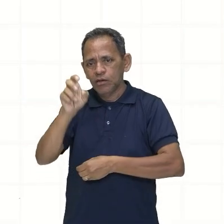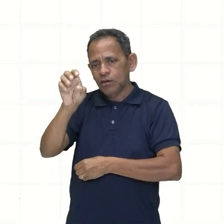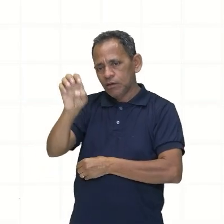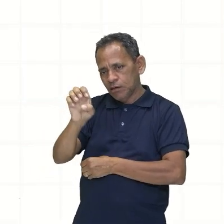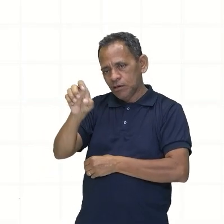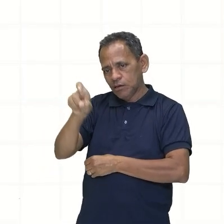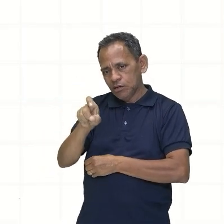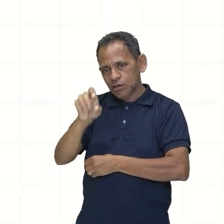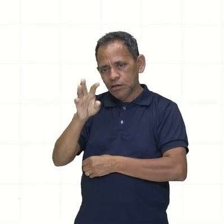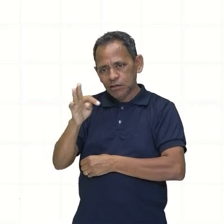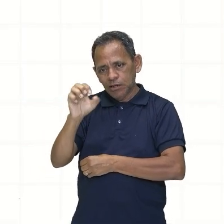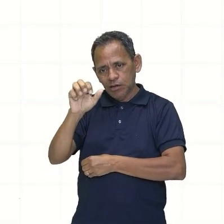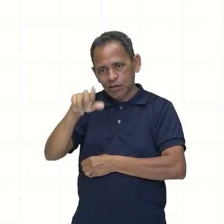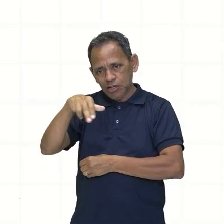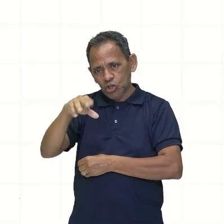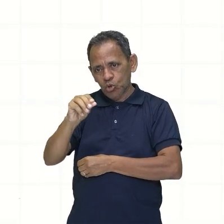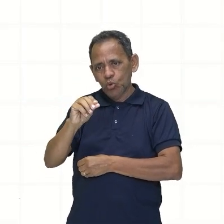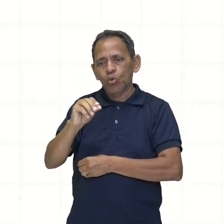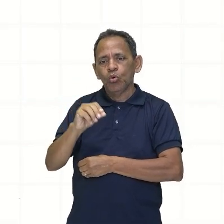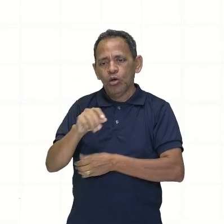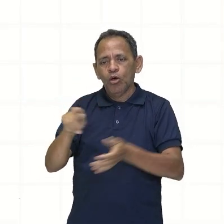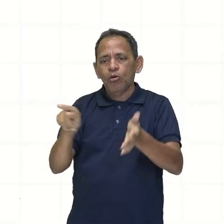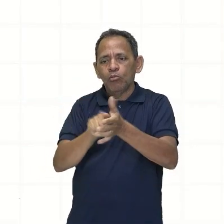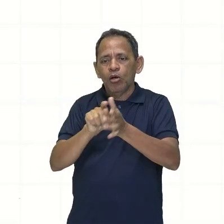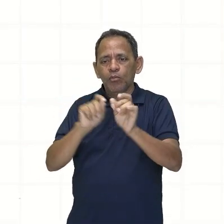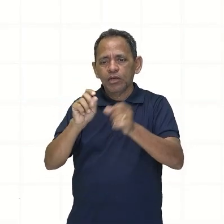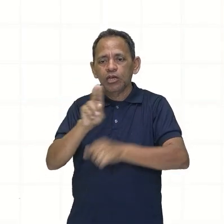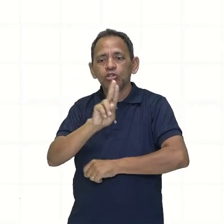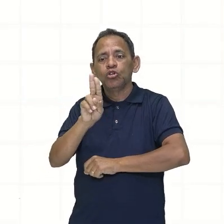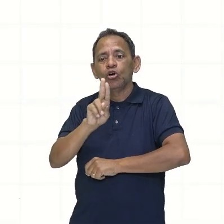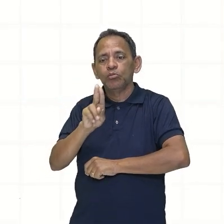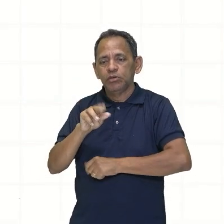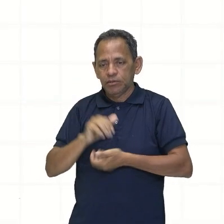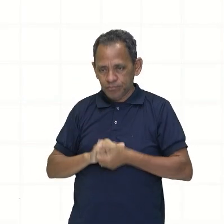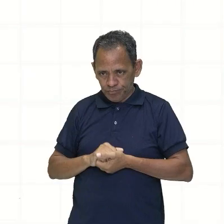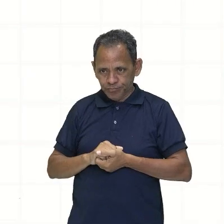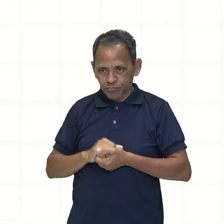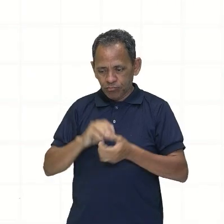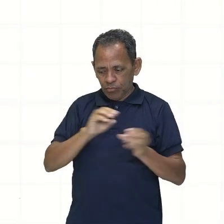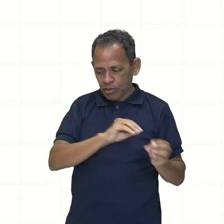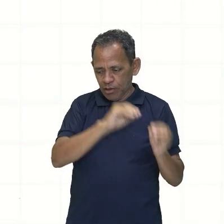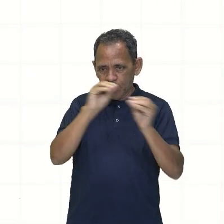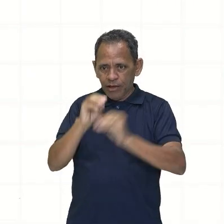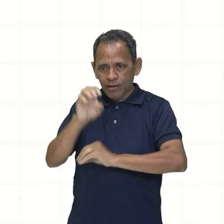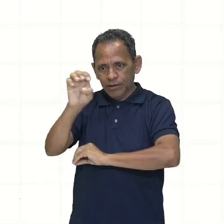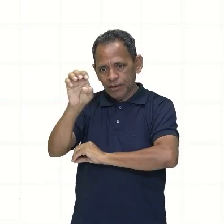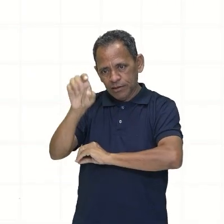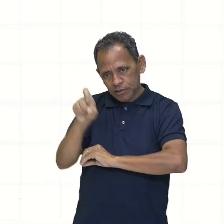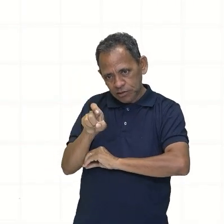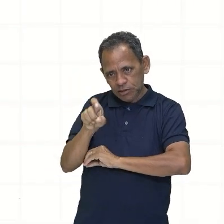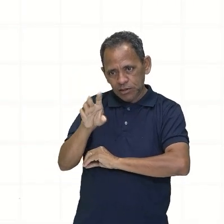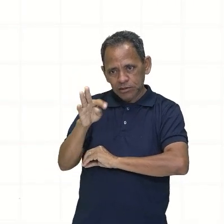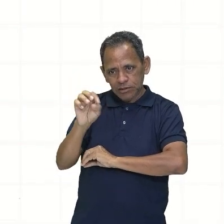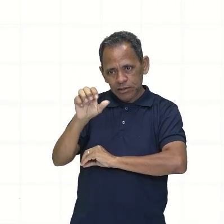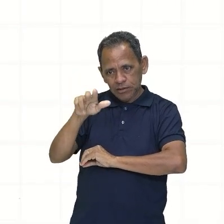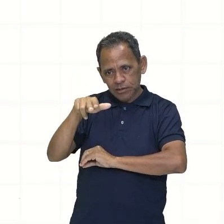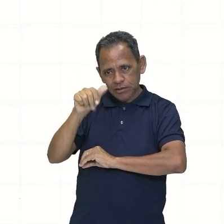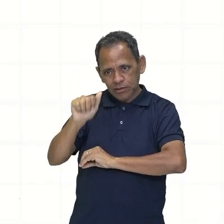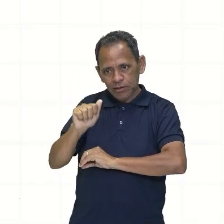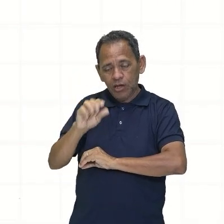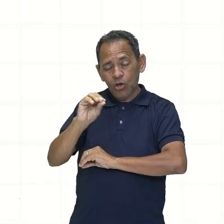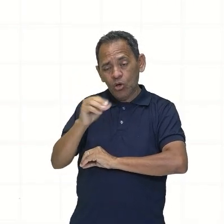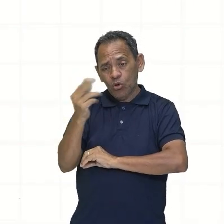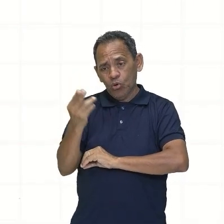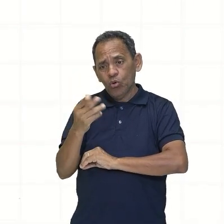saindo do Brasil, indo para o Canadá, então eu vou chamar aqui de migração externa. Ou também posso chamar